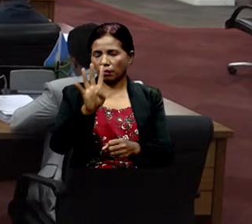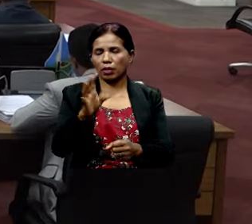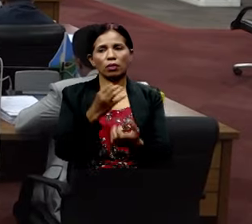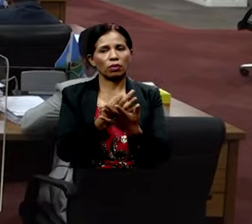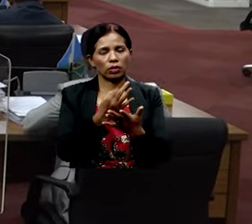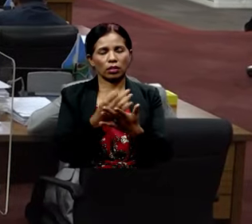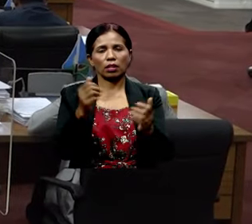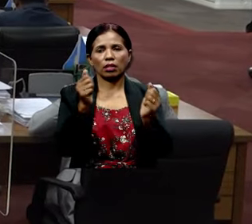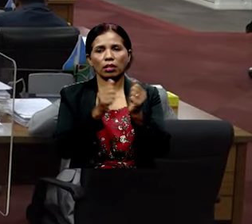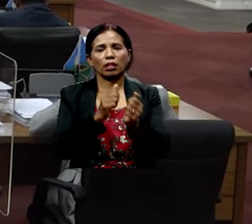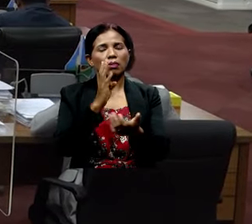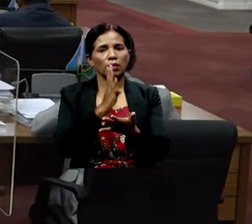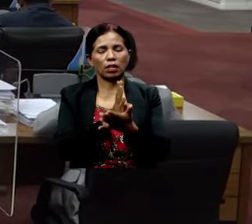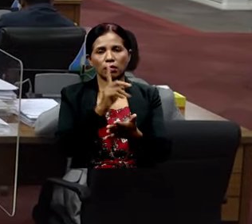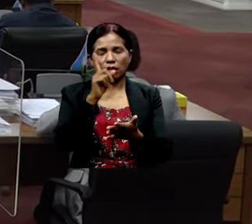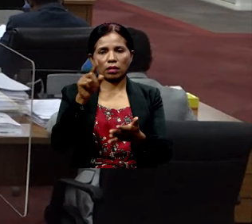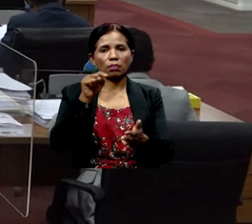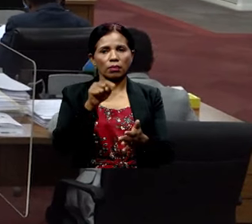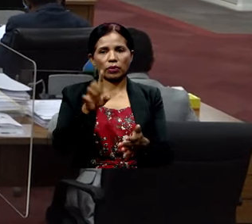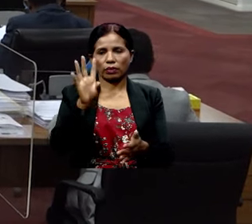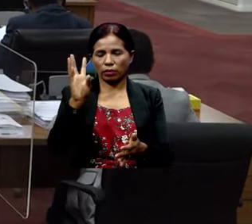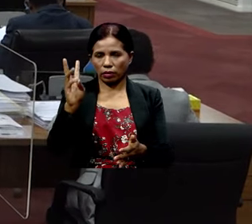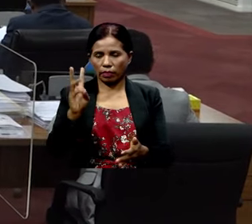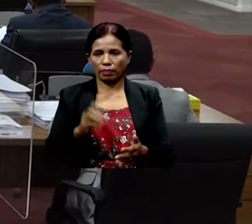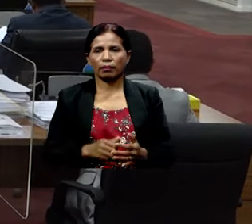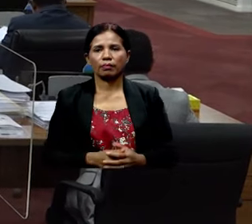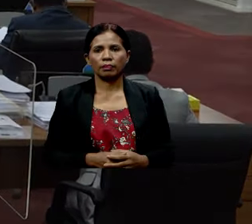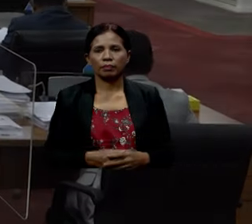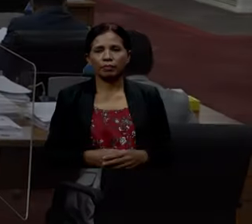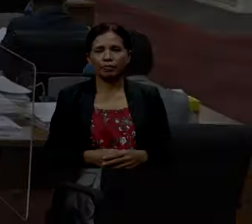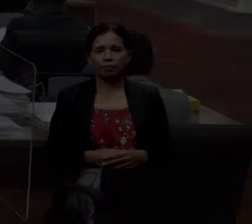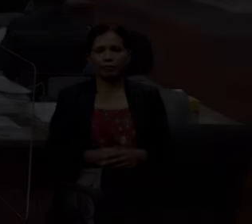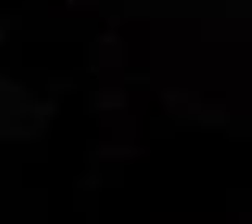montante bilhão e de ponto nen. Luciano Moral, Zaimiro Santos, Gemen.